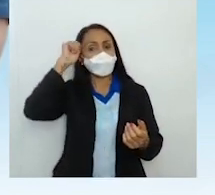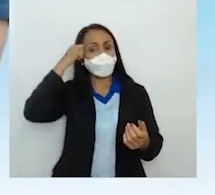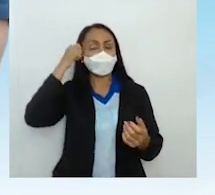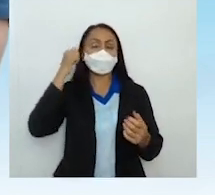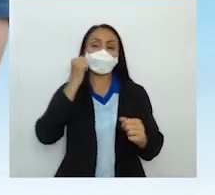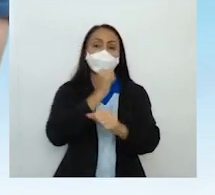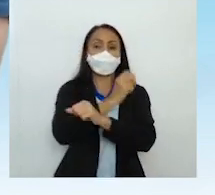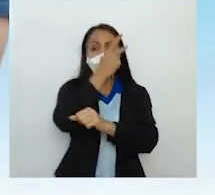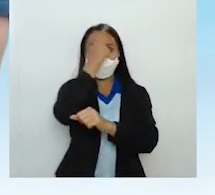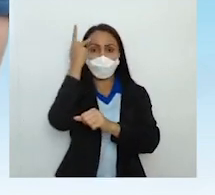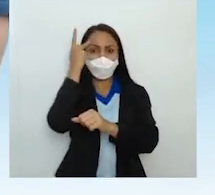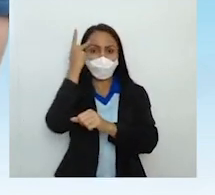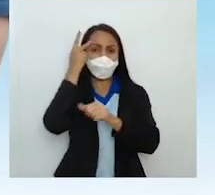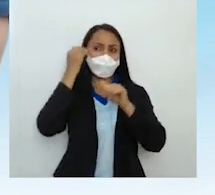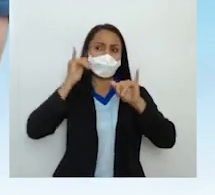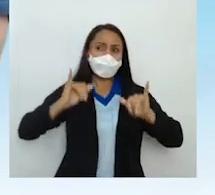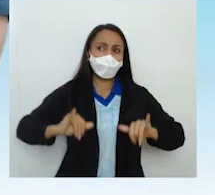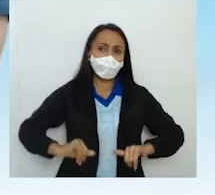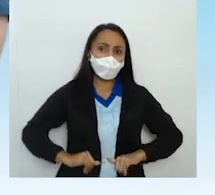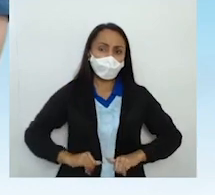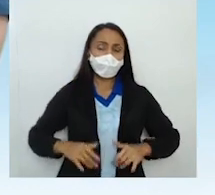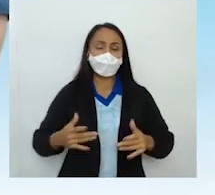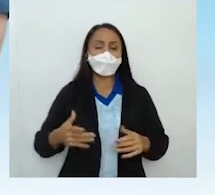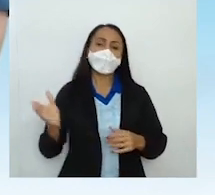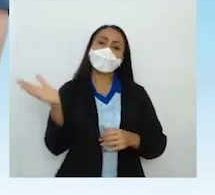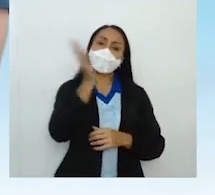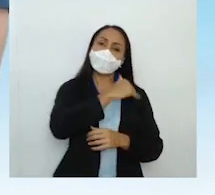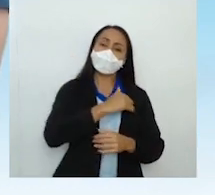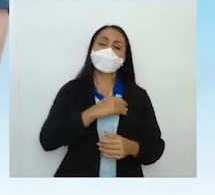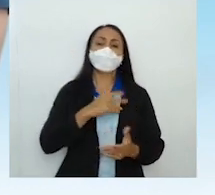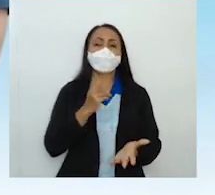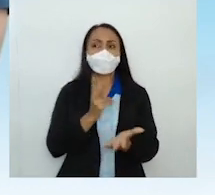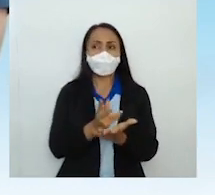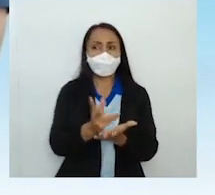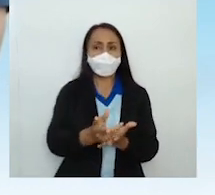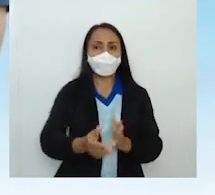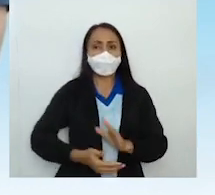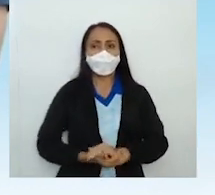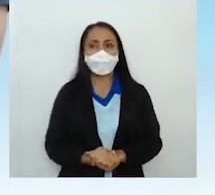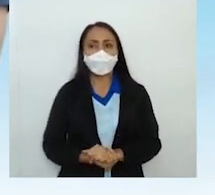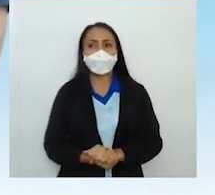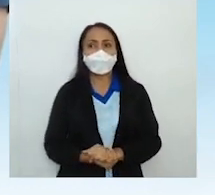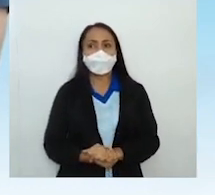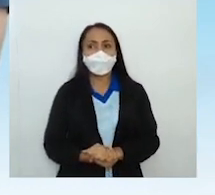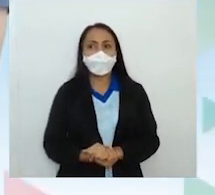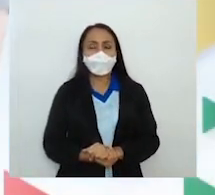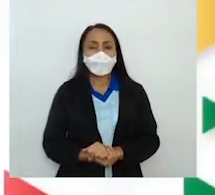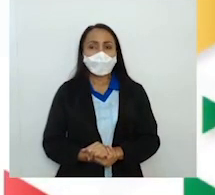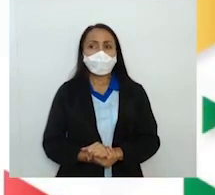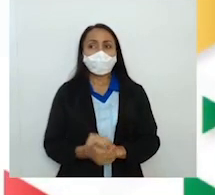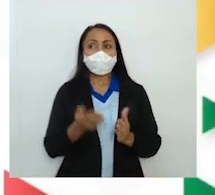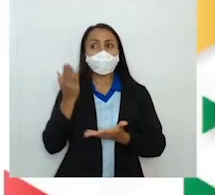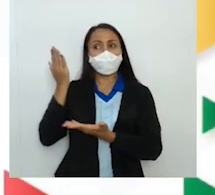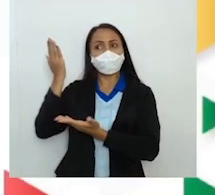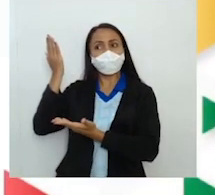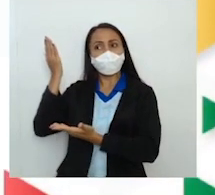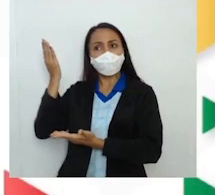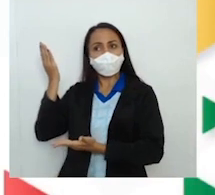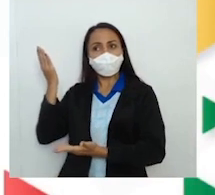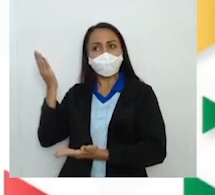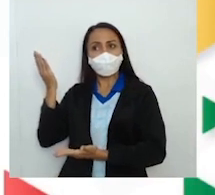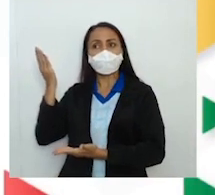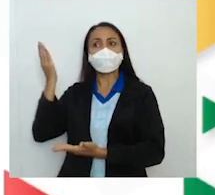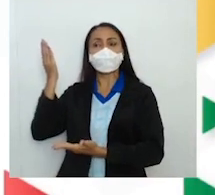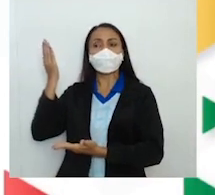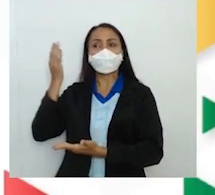aliás, escravizadas. E vamos adiante, né? Eu trago para vocês, olha aí, uma imagem, professor. Essa